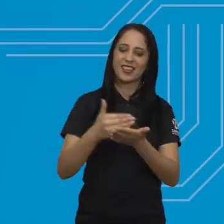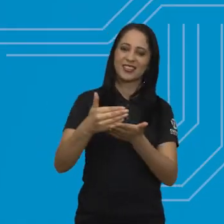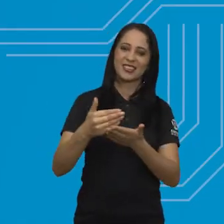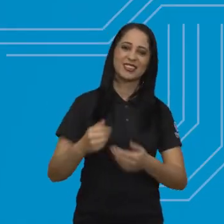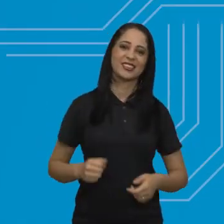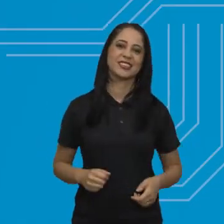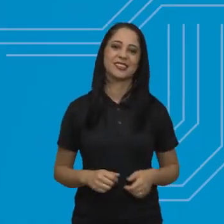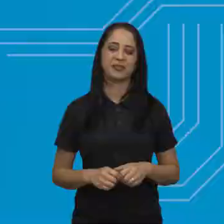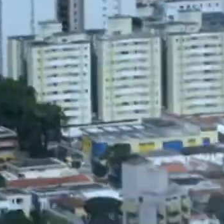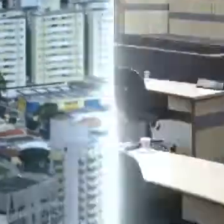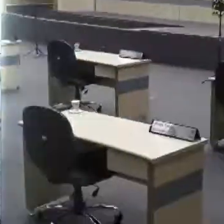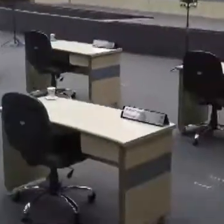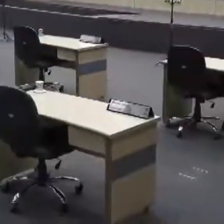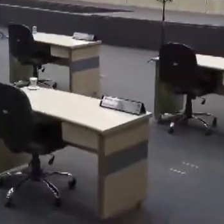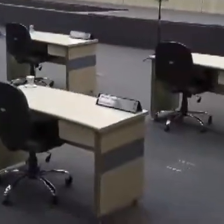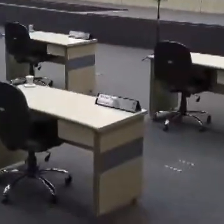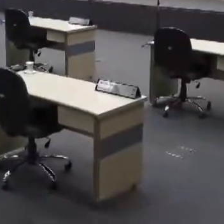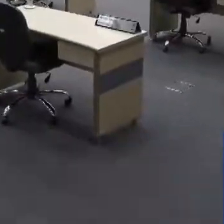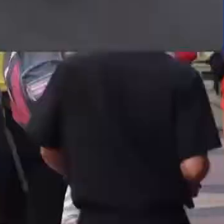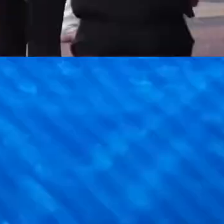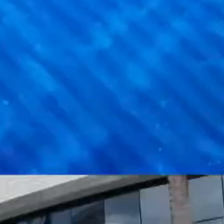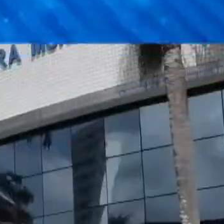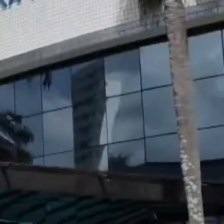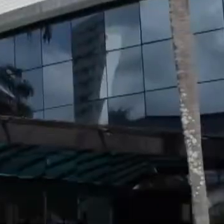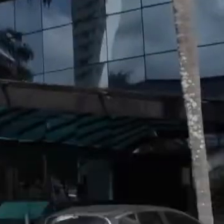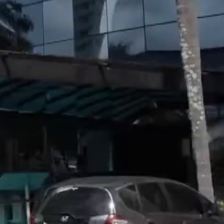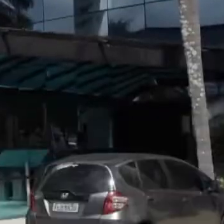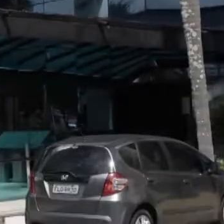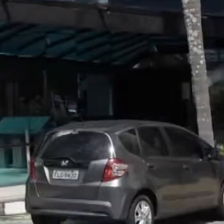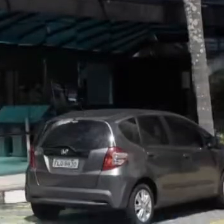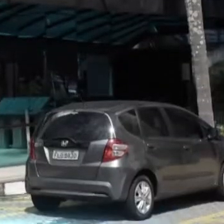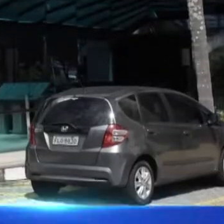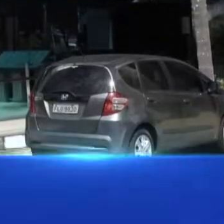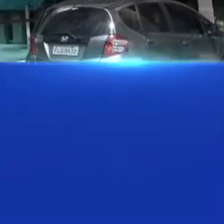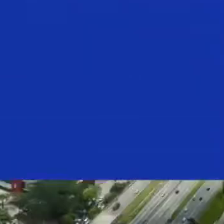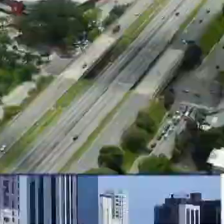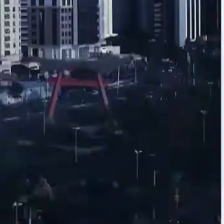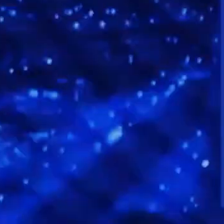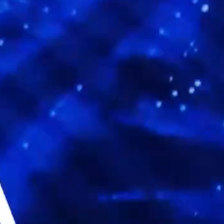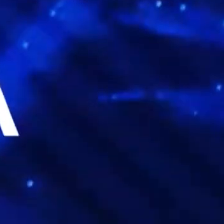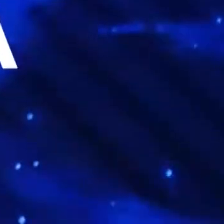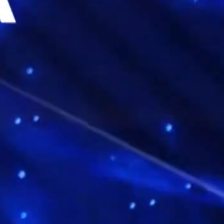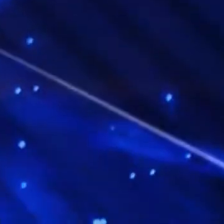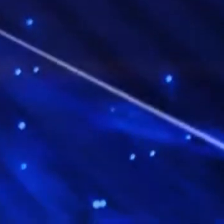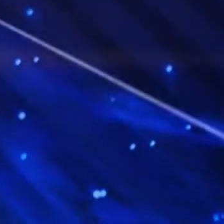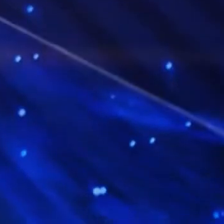semana Legislativa estar lá E aí